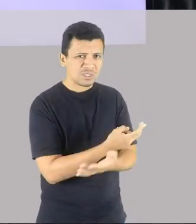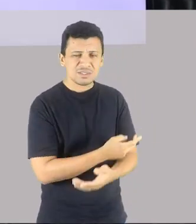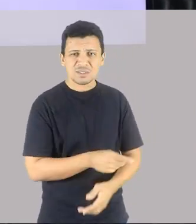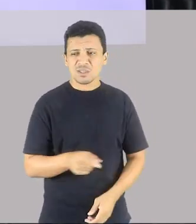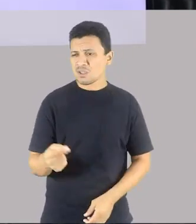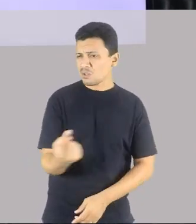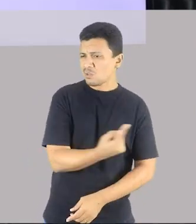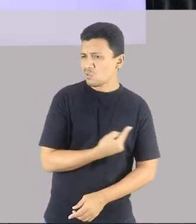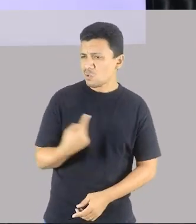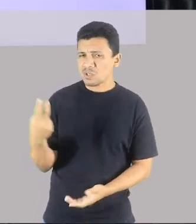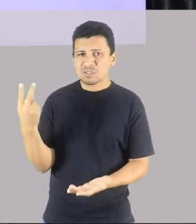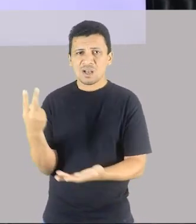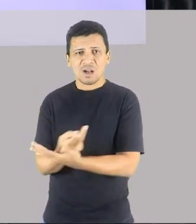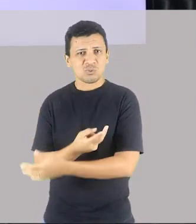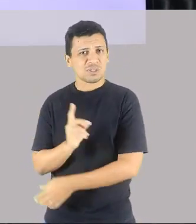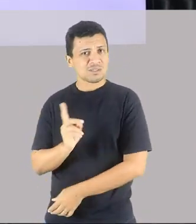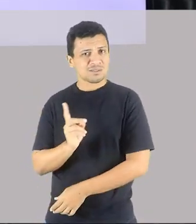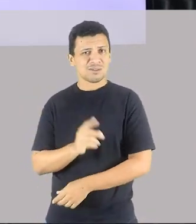Acontecer é um verbo que só se conjuga em